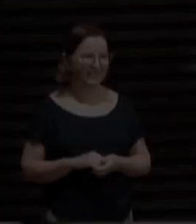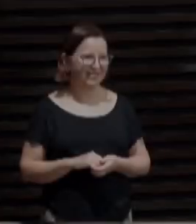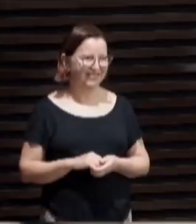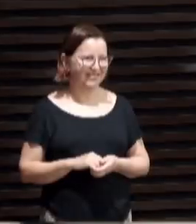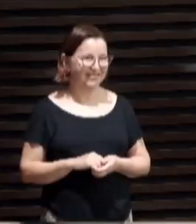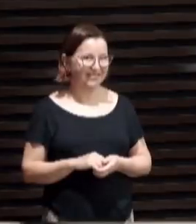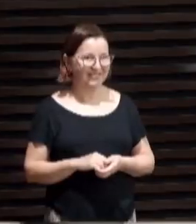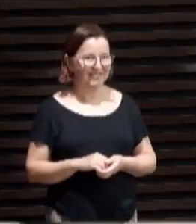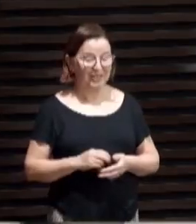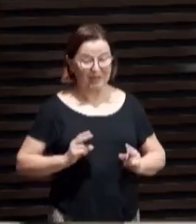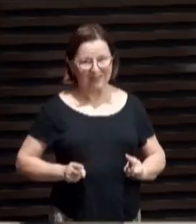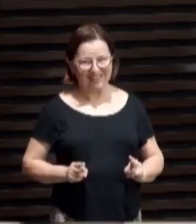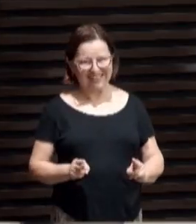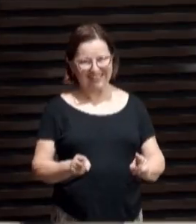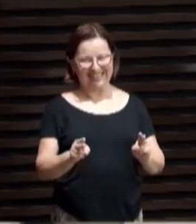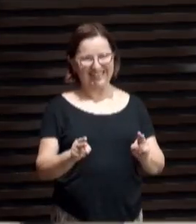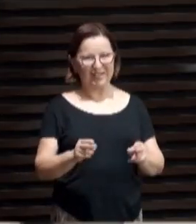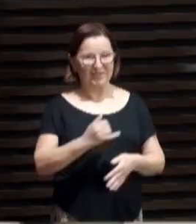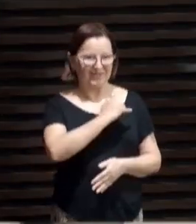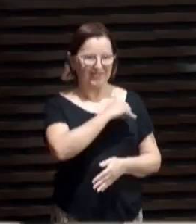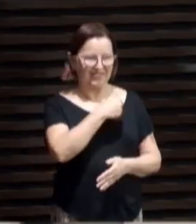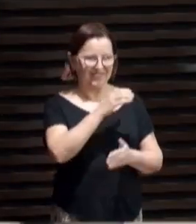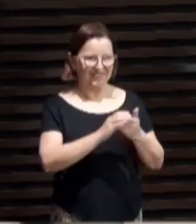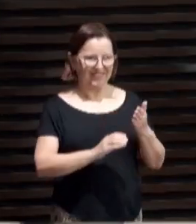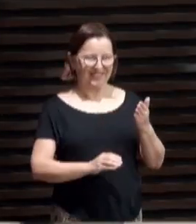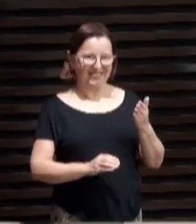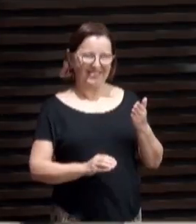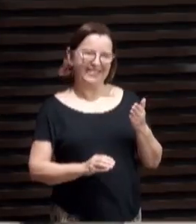Vamos em frente. João capítulo